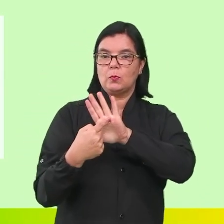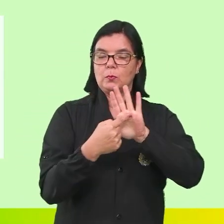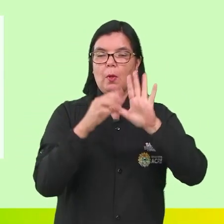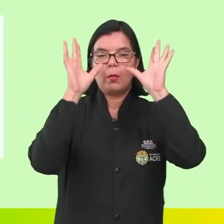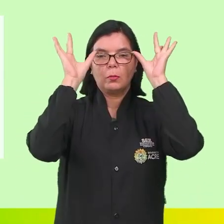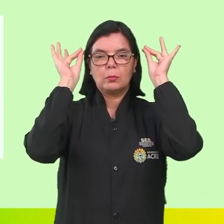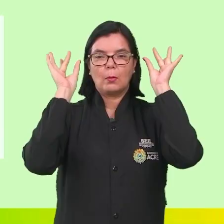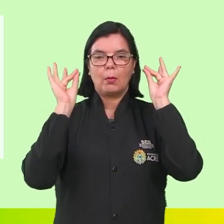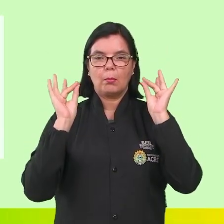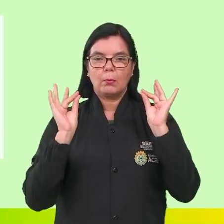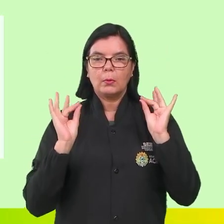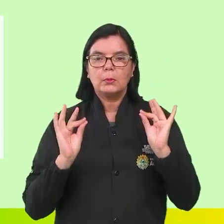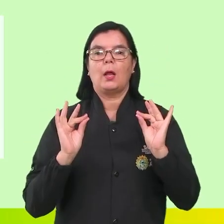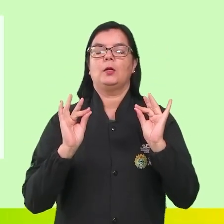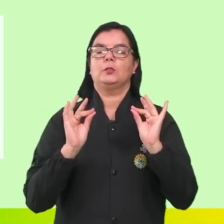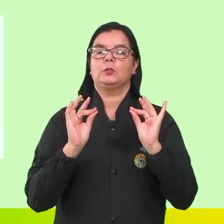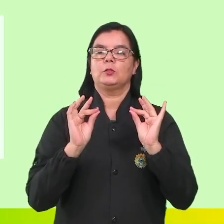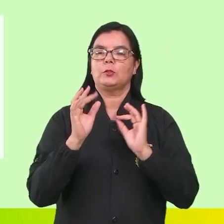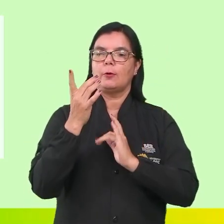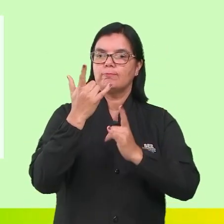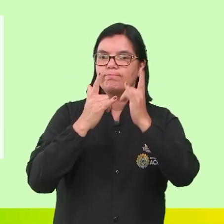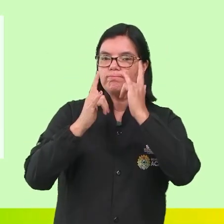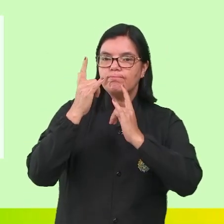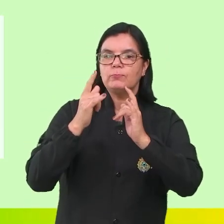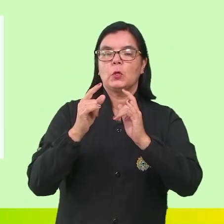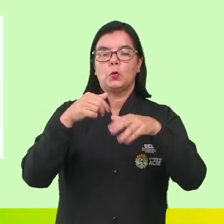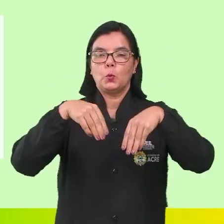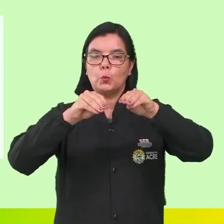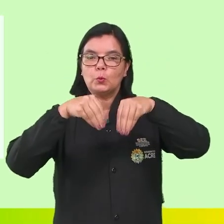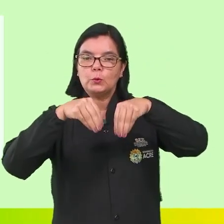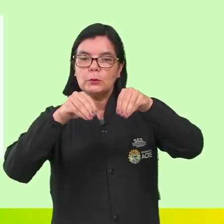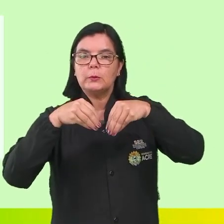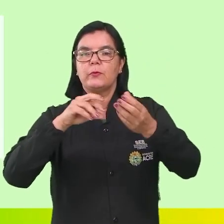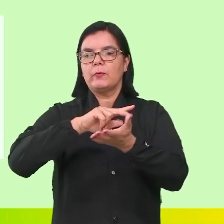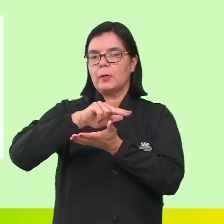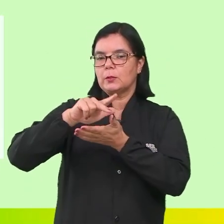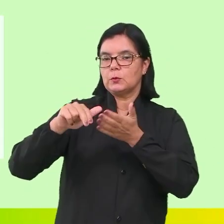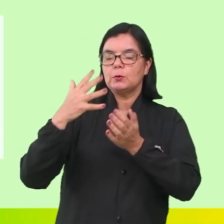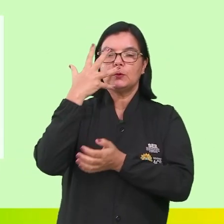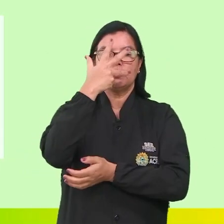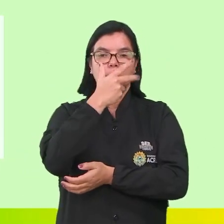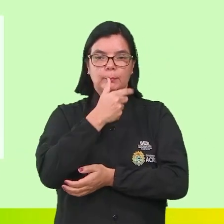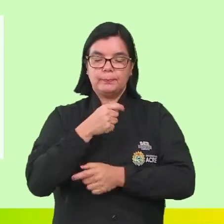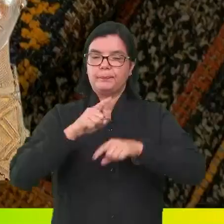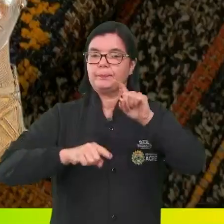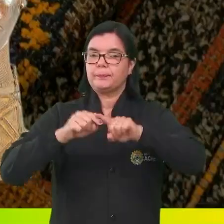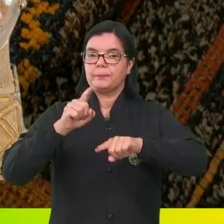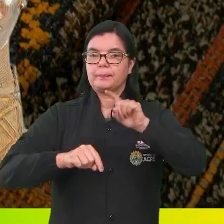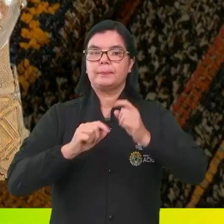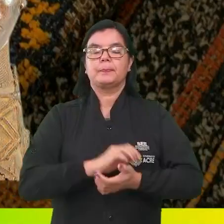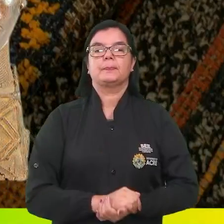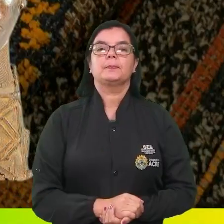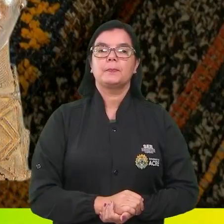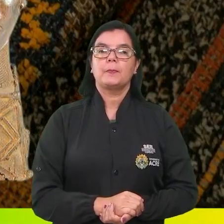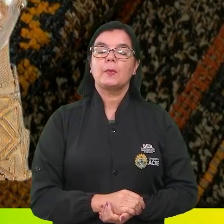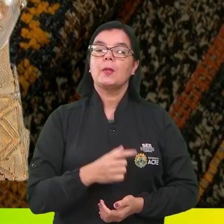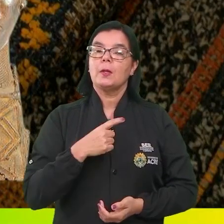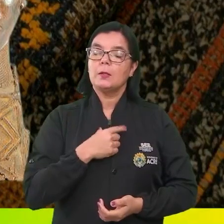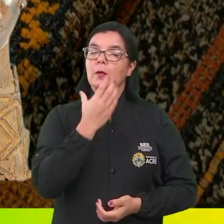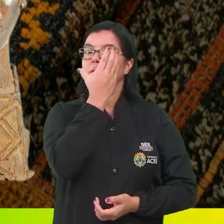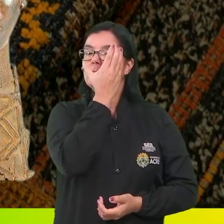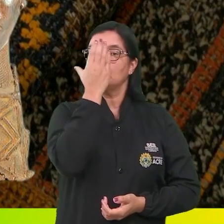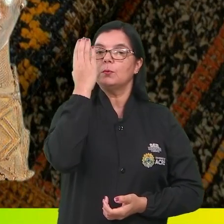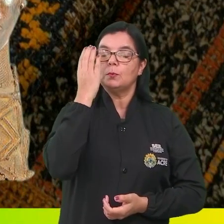apresentam entalhes detalhados e são decorados com tecidos, miçangas e outros materiais. Então, as máscaras